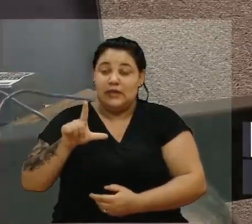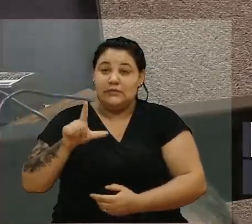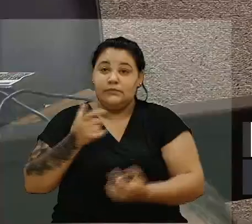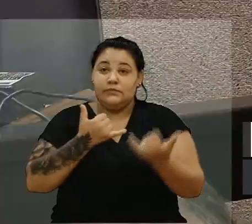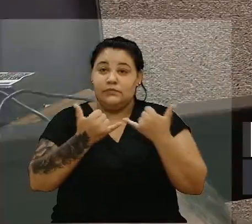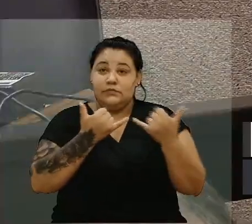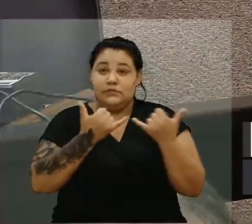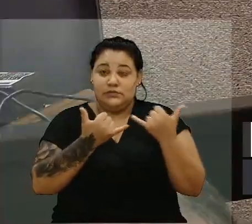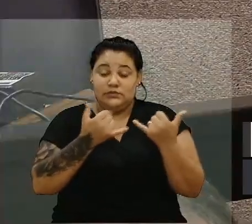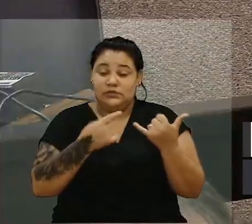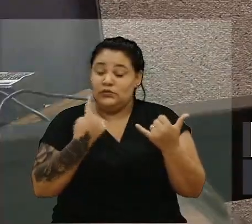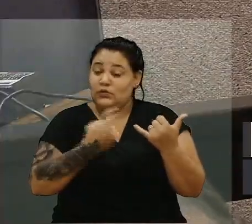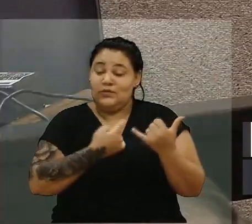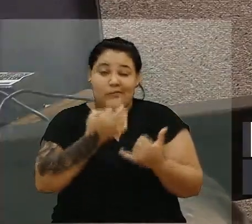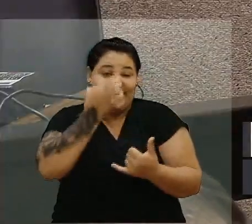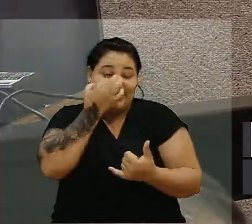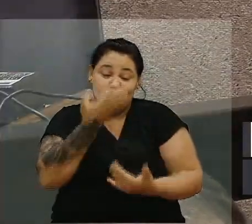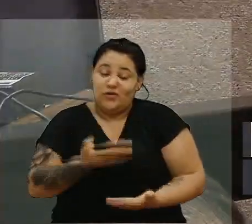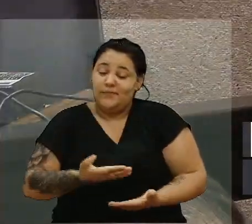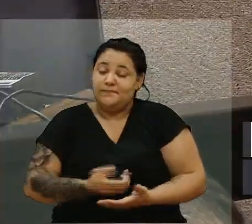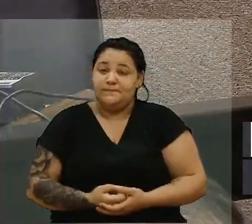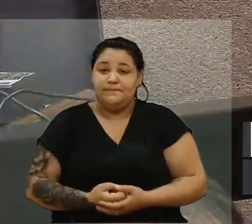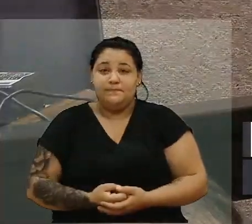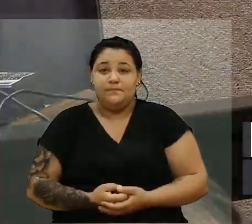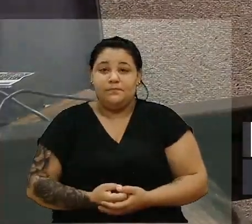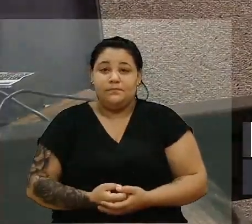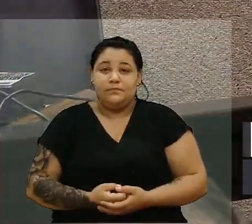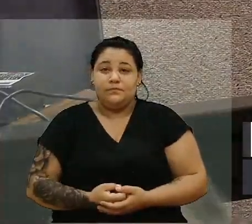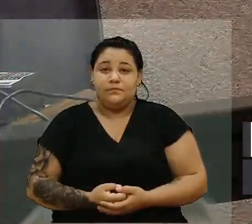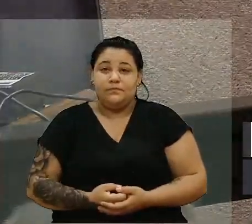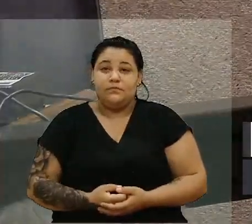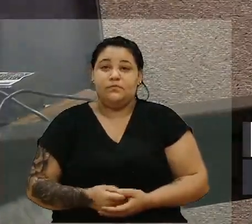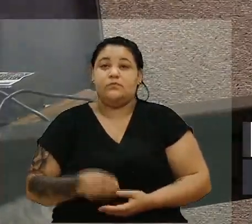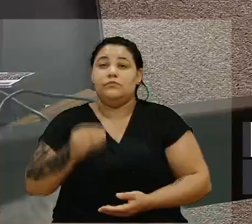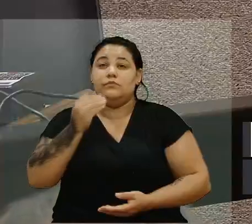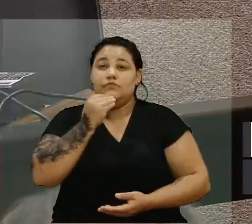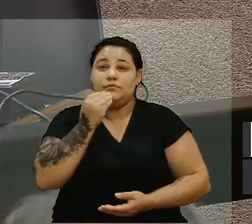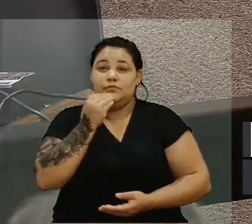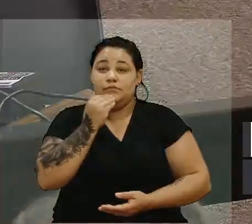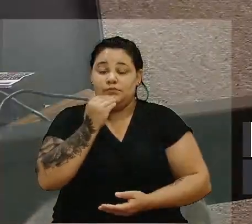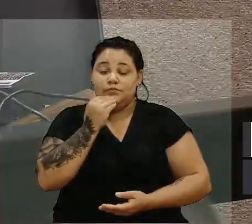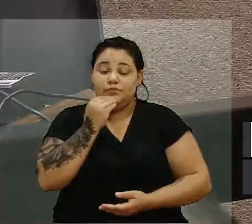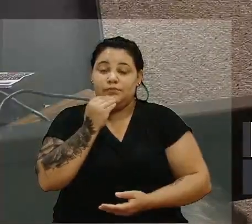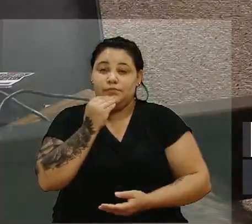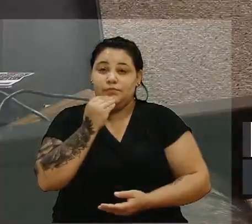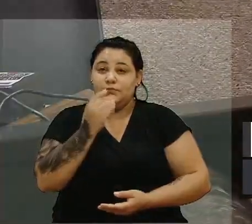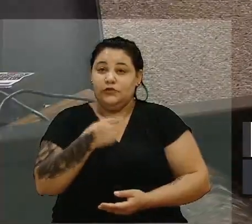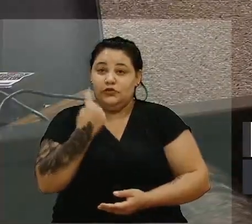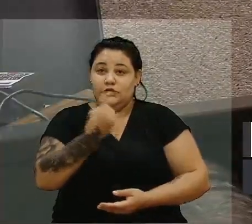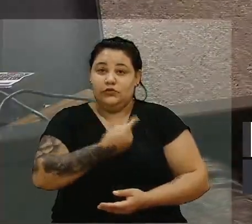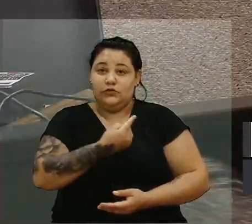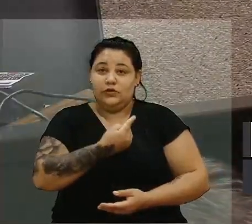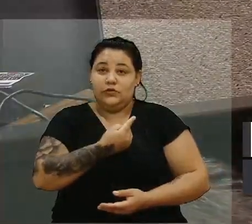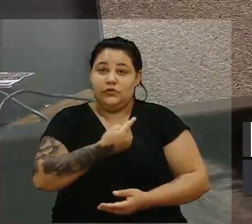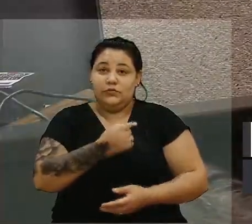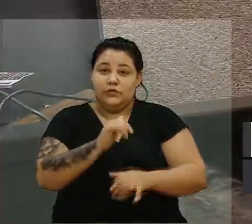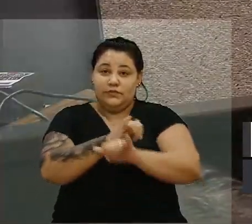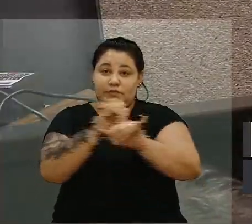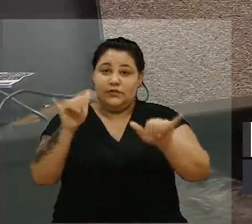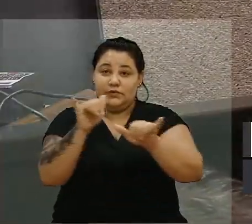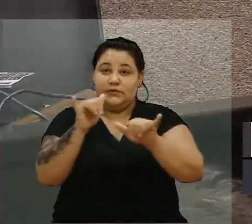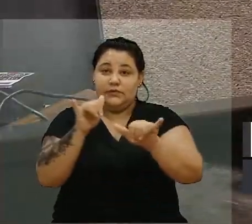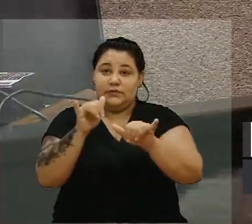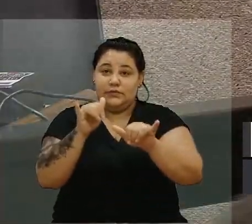nem estavam aqui. E claro, obviamente, que a gente vai reportar as nossas decisões agora e